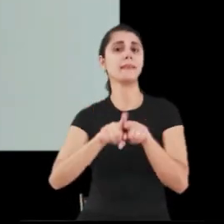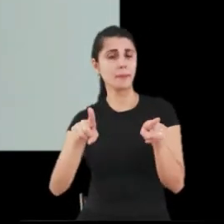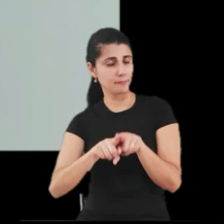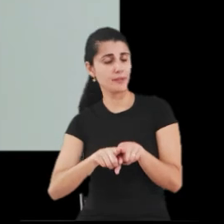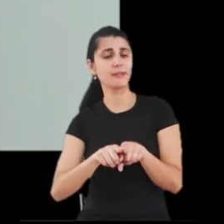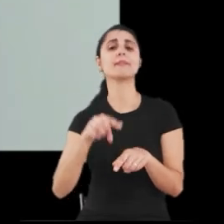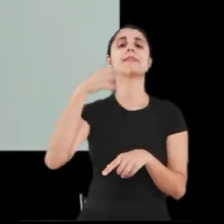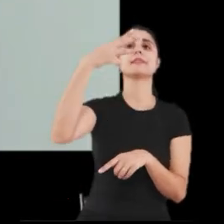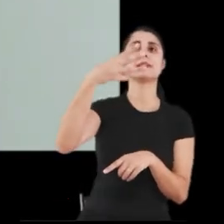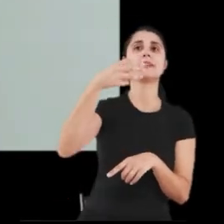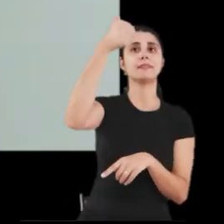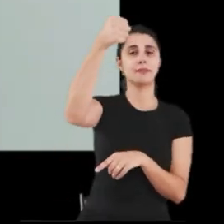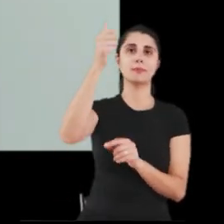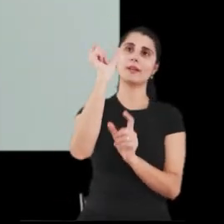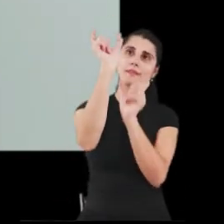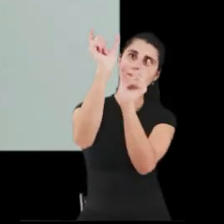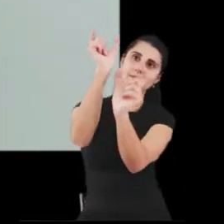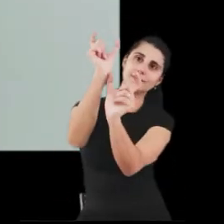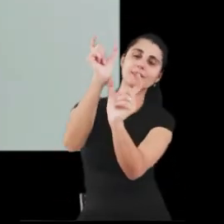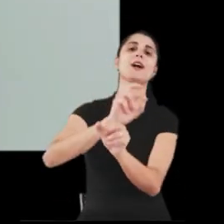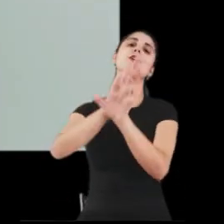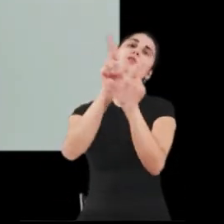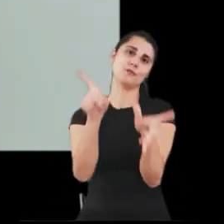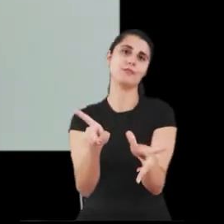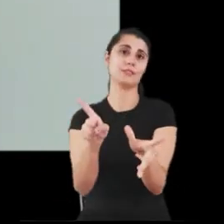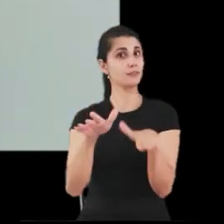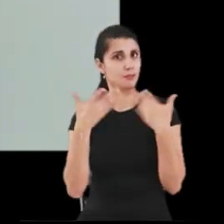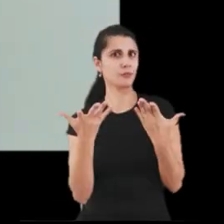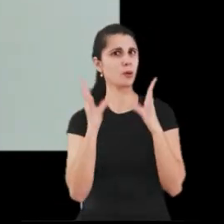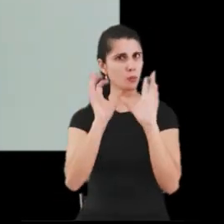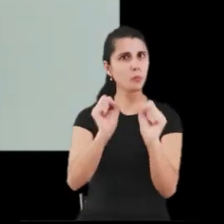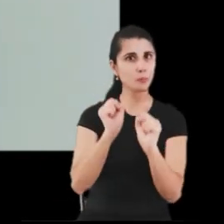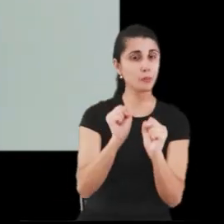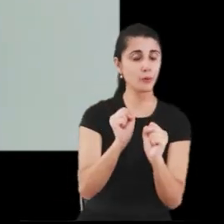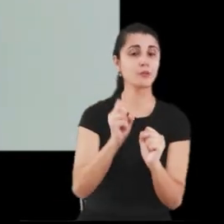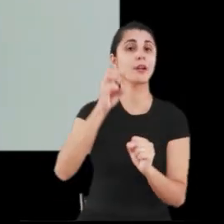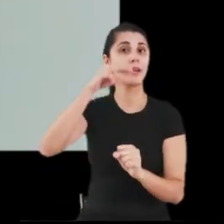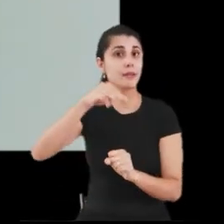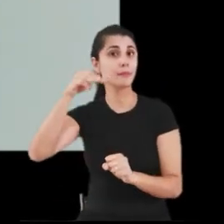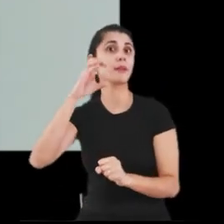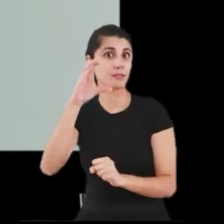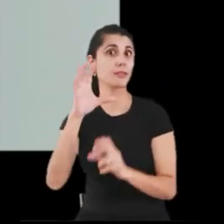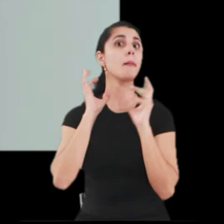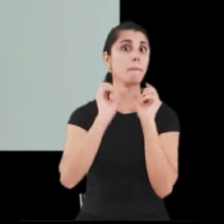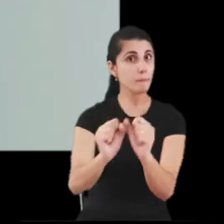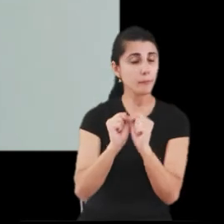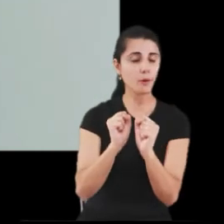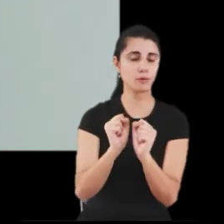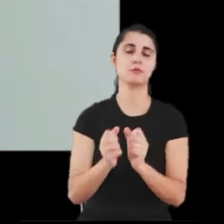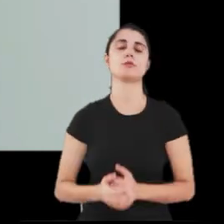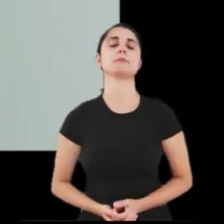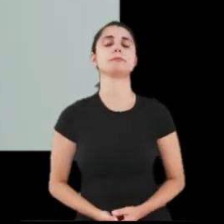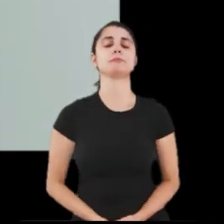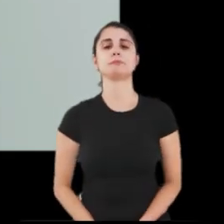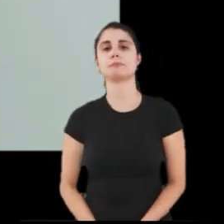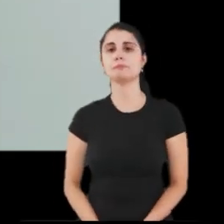elevado a 1, pois são as bases diferentes. Não se esqueça, eu escolho as bases iguais e de maior expoente e também